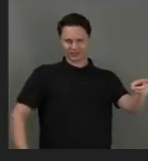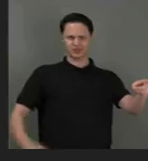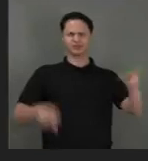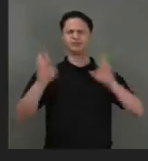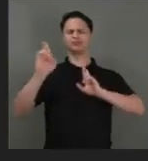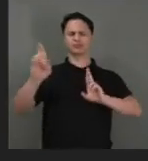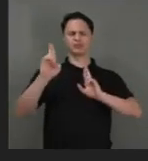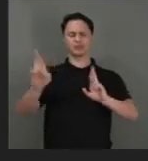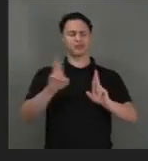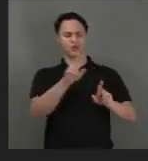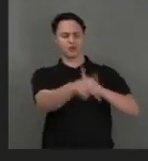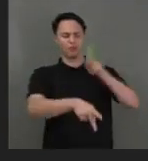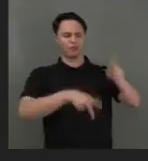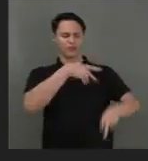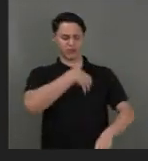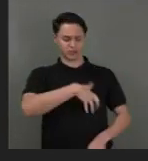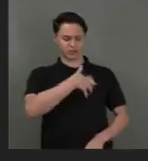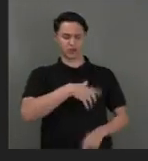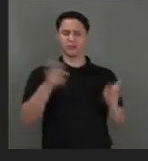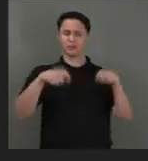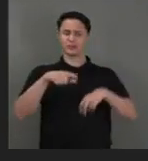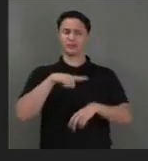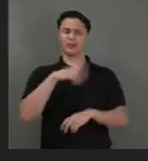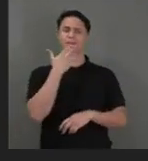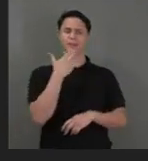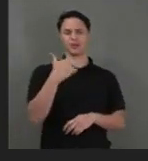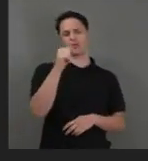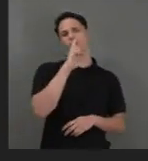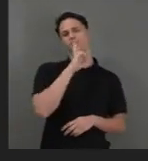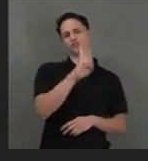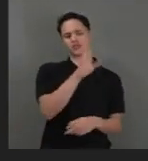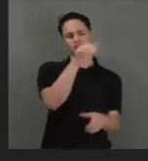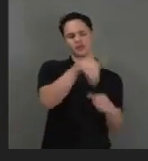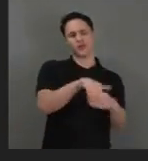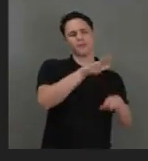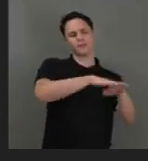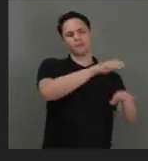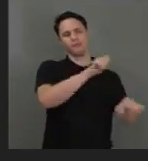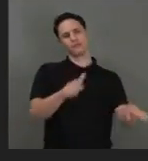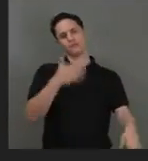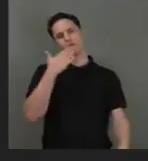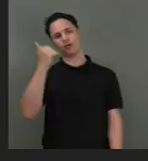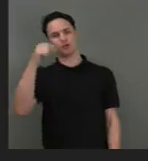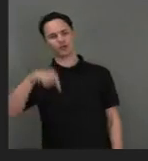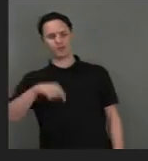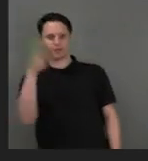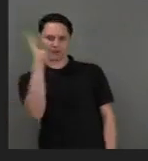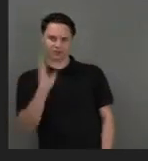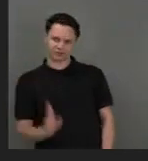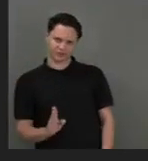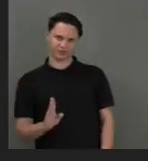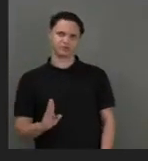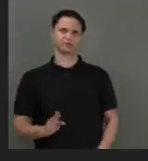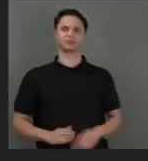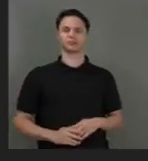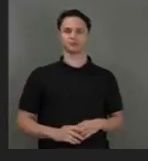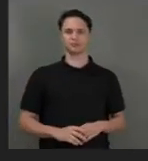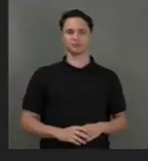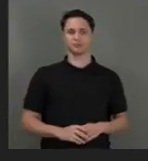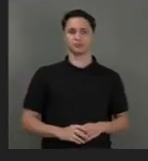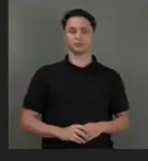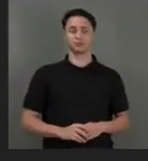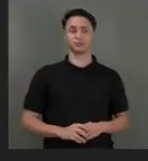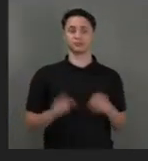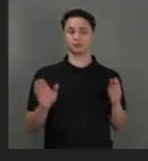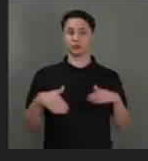irmãos argentinos possam ter melhor destino que nós, brasileiros, fazendo a escolha certa, né?